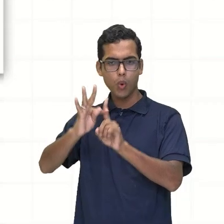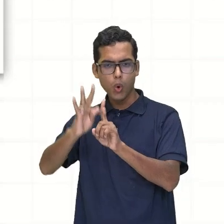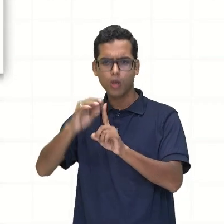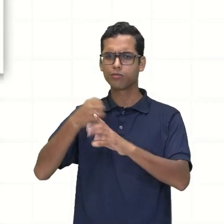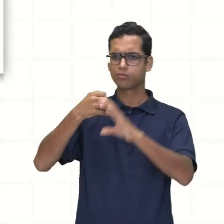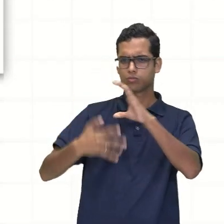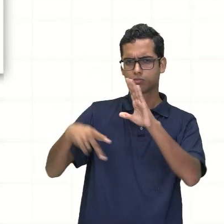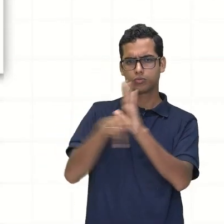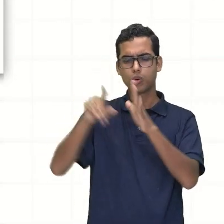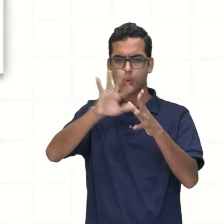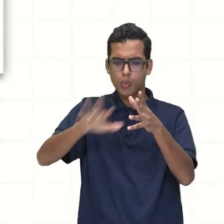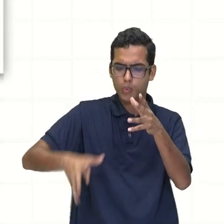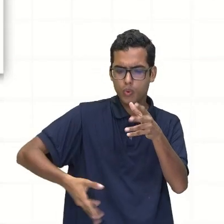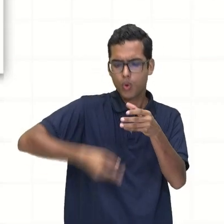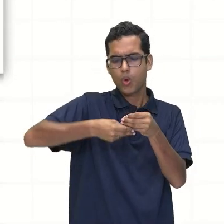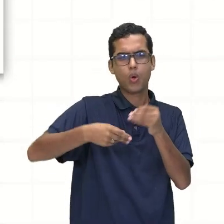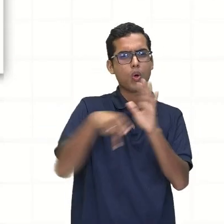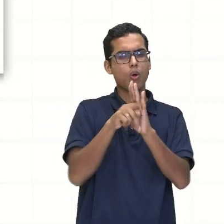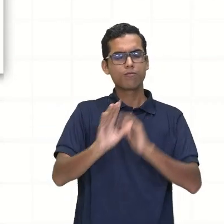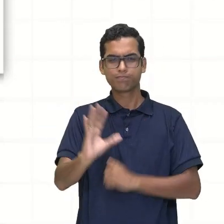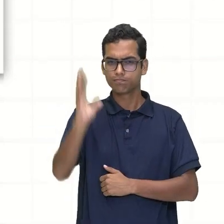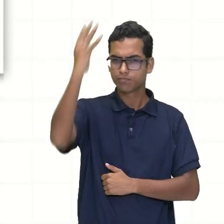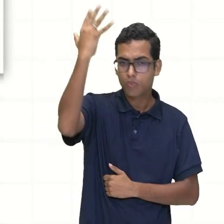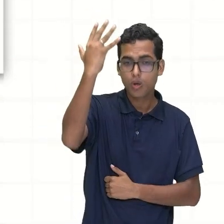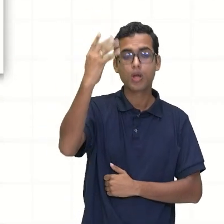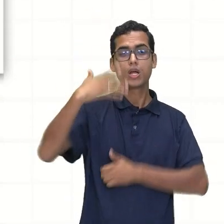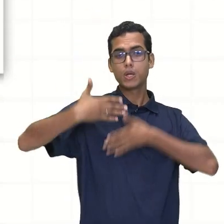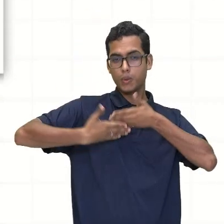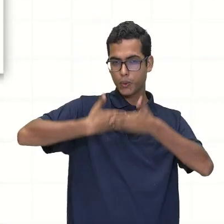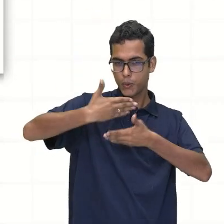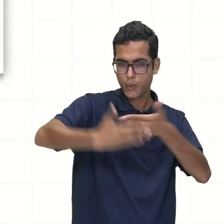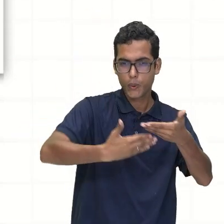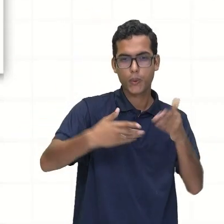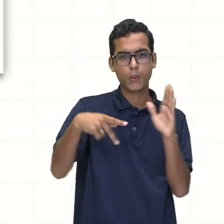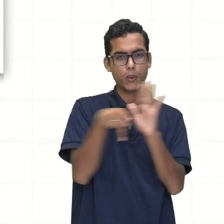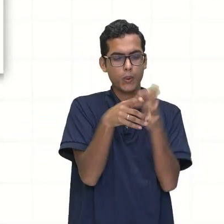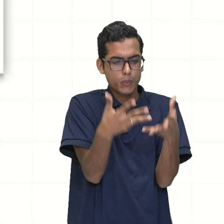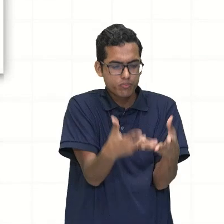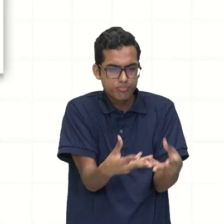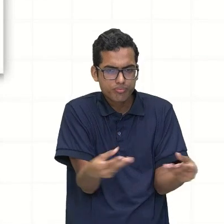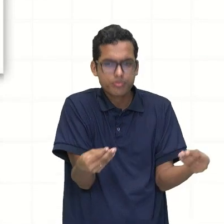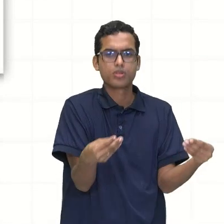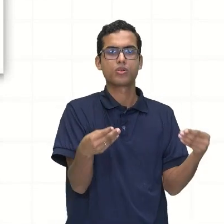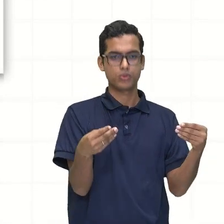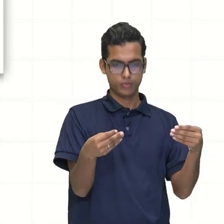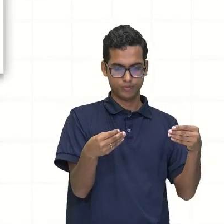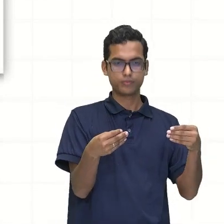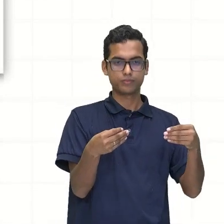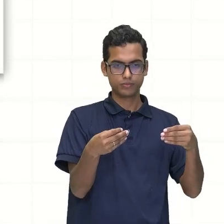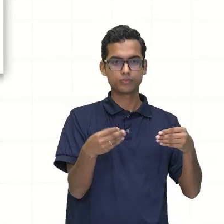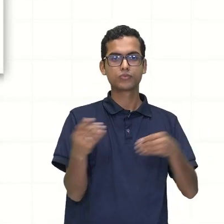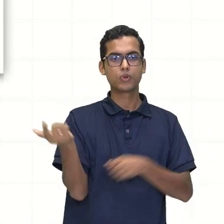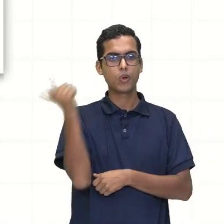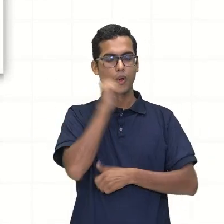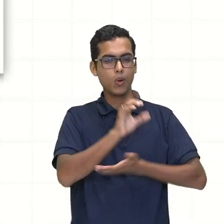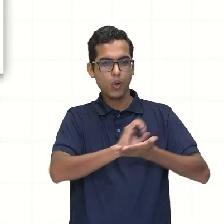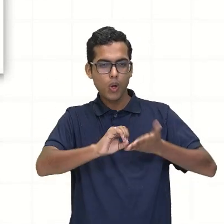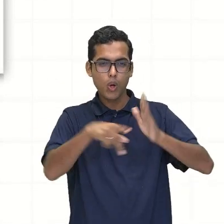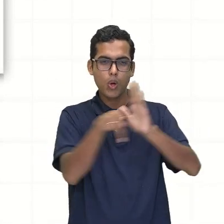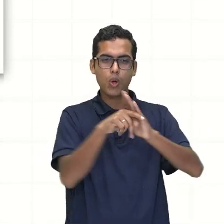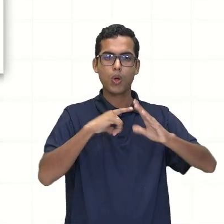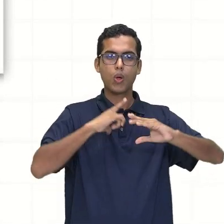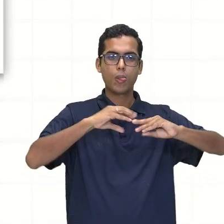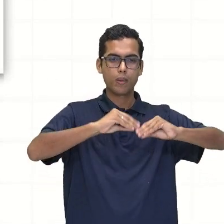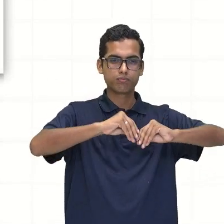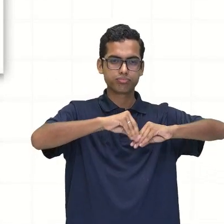vão contribuir para que ocorra esse processo aí de decomposição desse material orgânico em